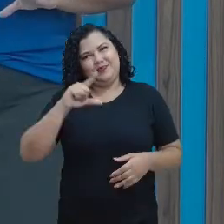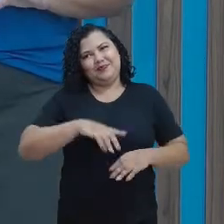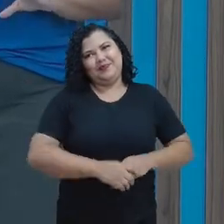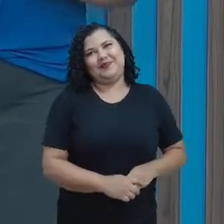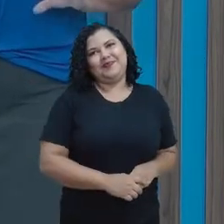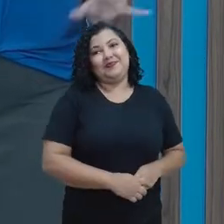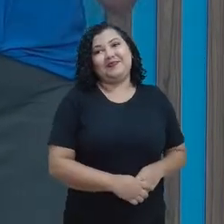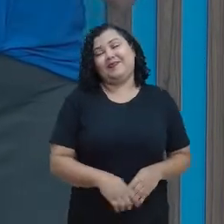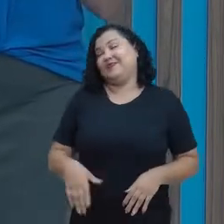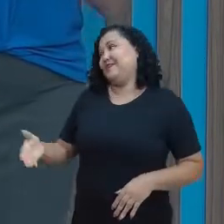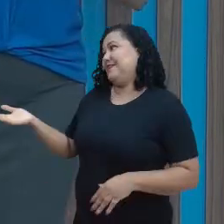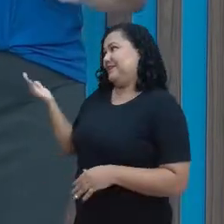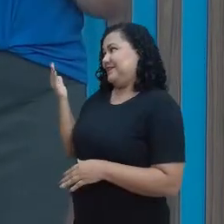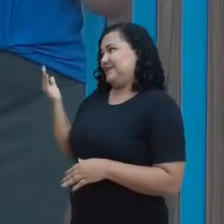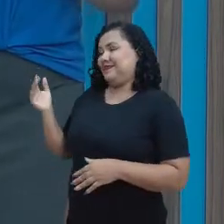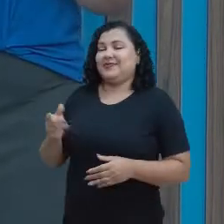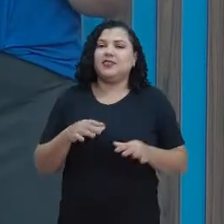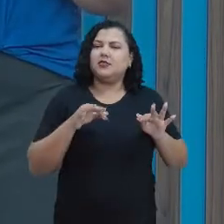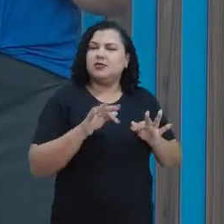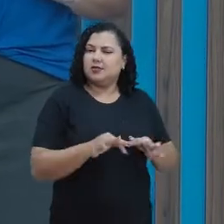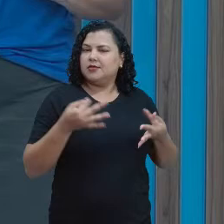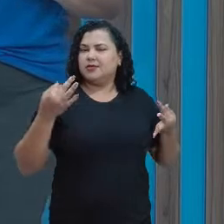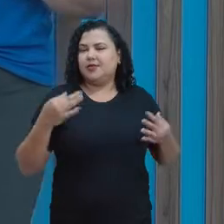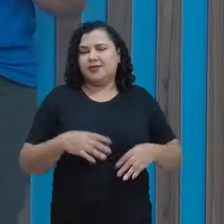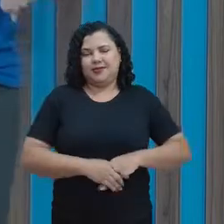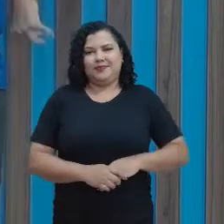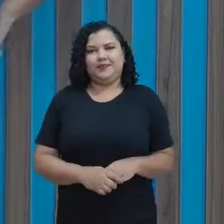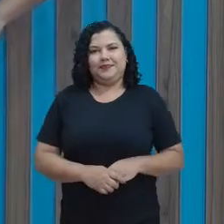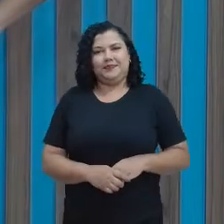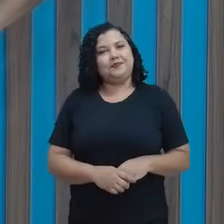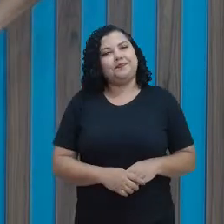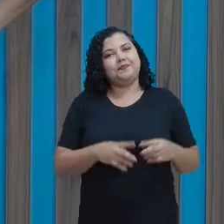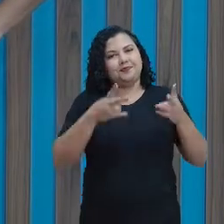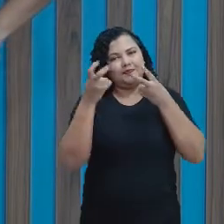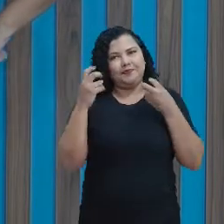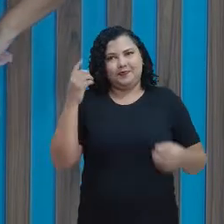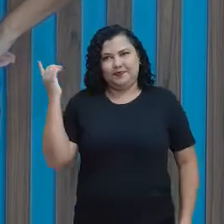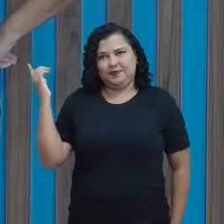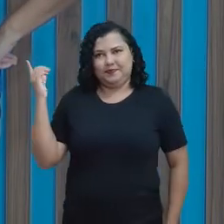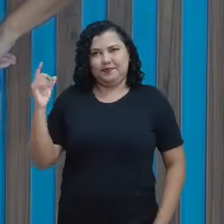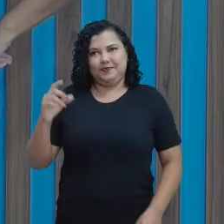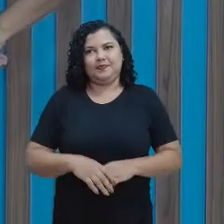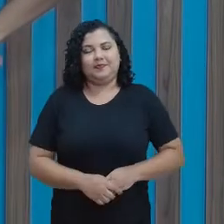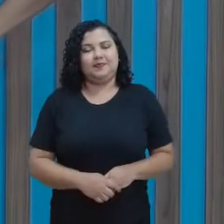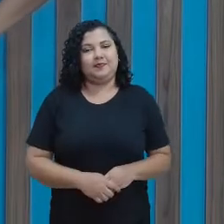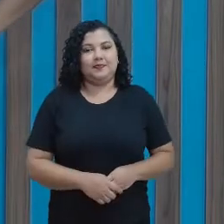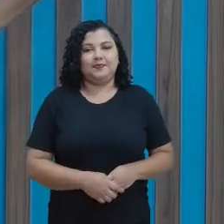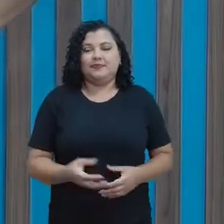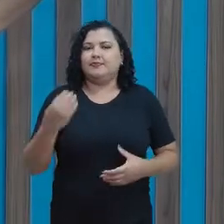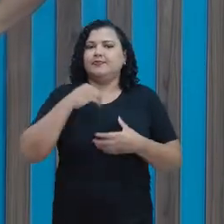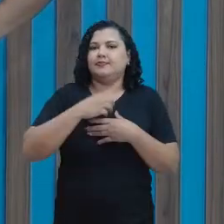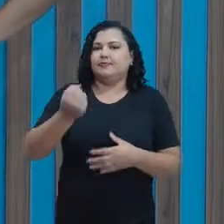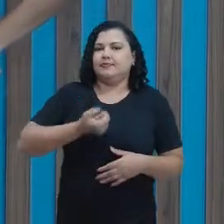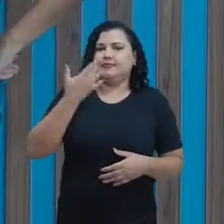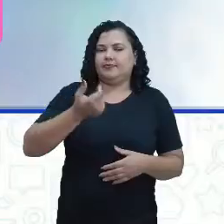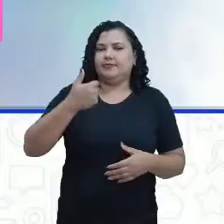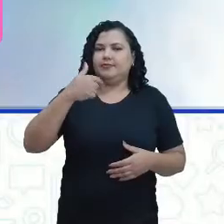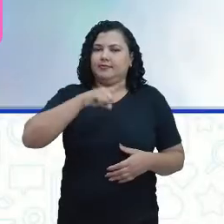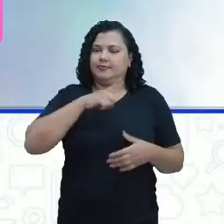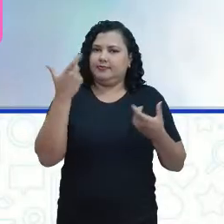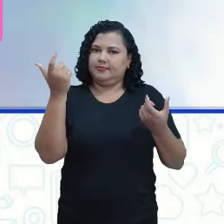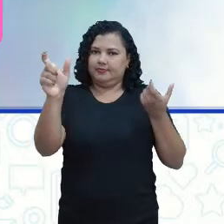Mas falando da parte sintática, a gente pode ver o quê? Observemos que no poema existem palavras